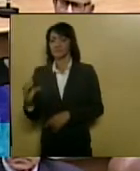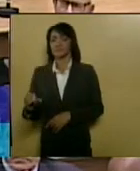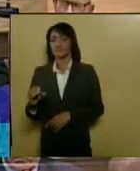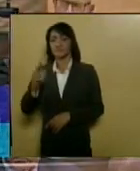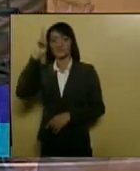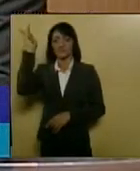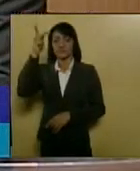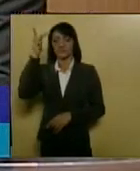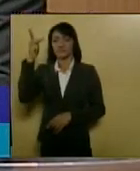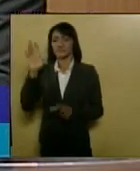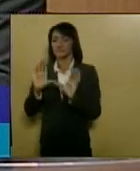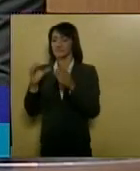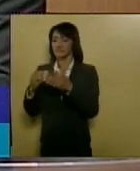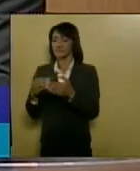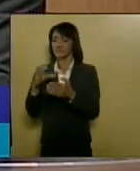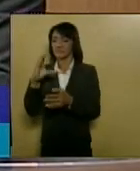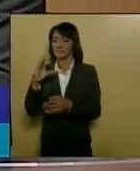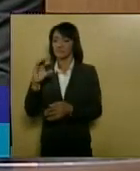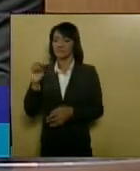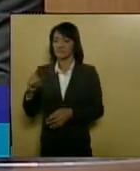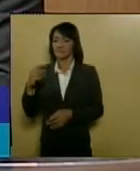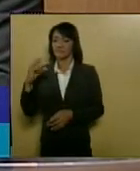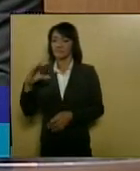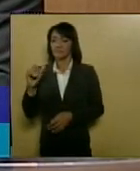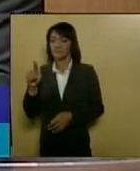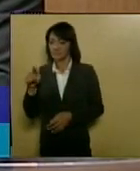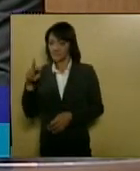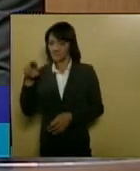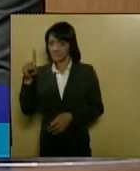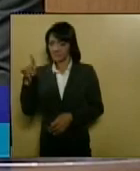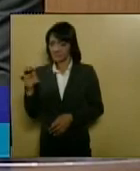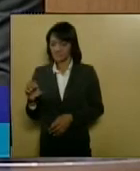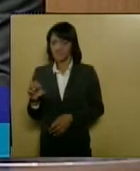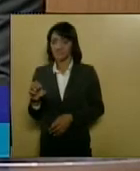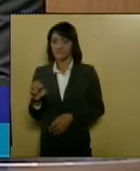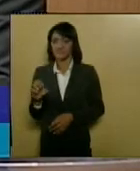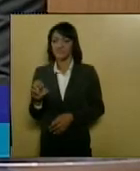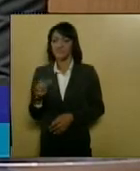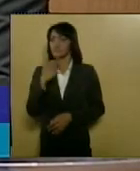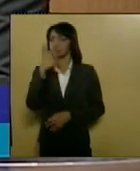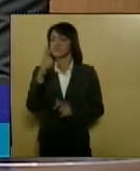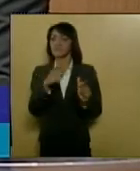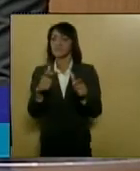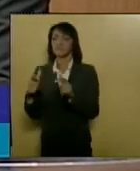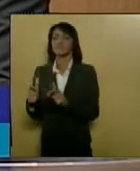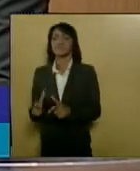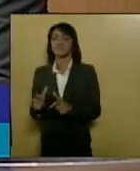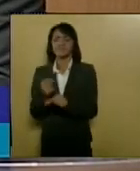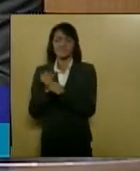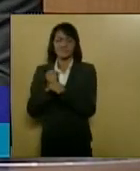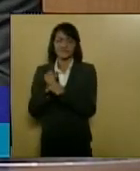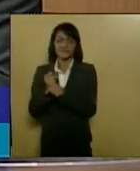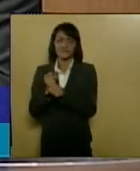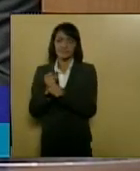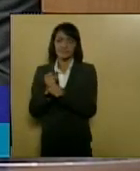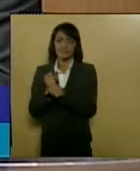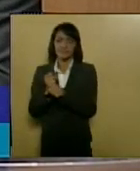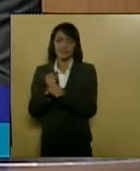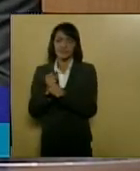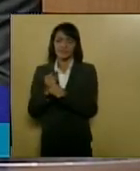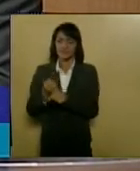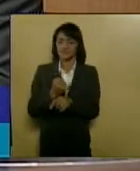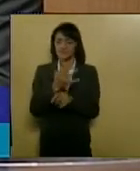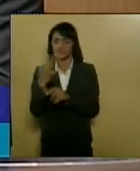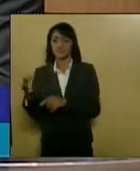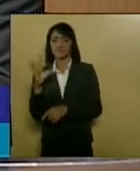trajetória do Batalhão Campo Grande em terras nordestinas. E ao longo do tempo, foram inúmeras as demonstrações de heroísmo, de